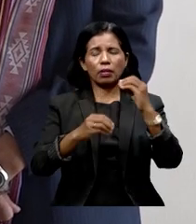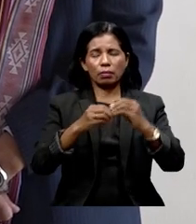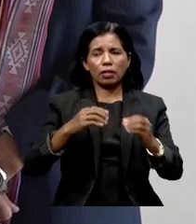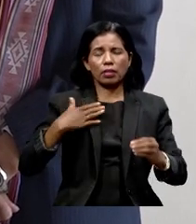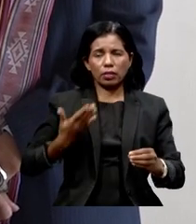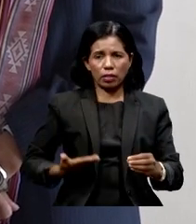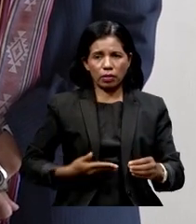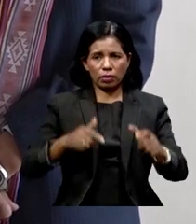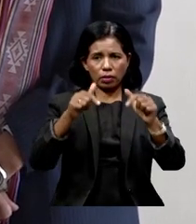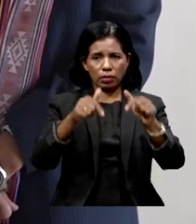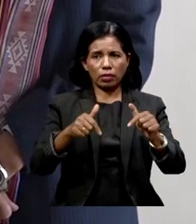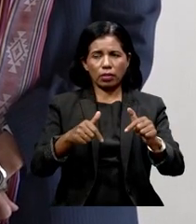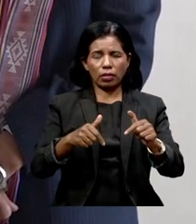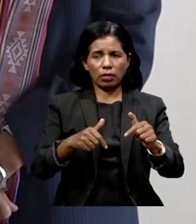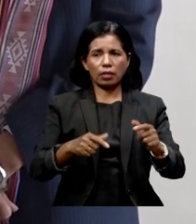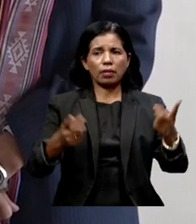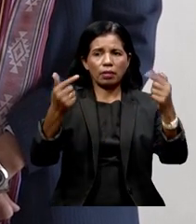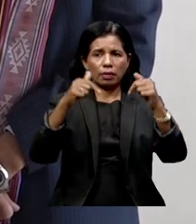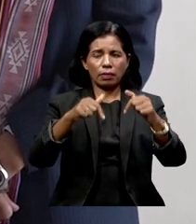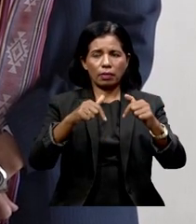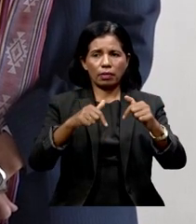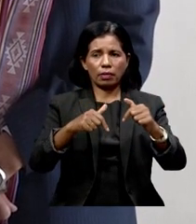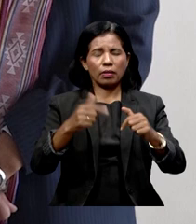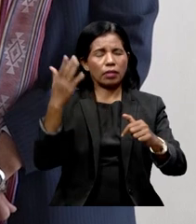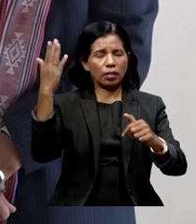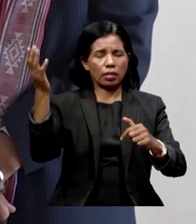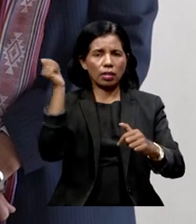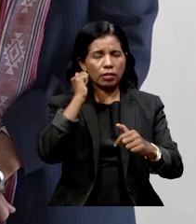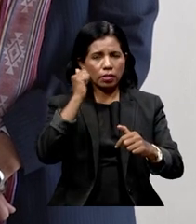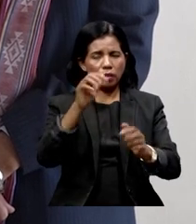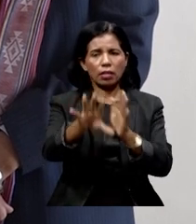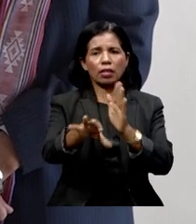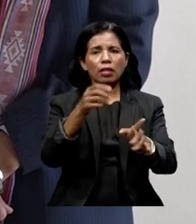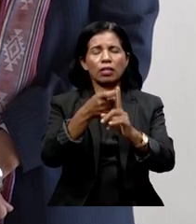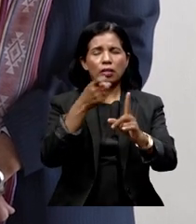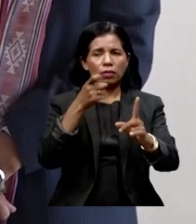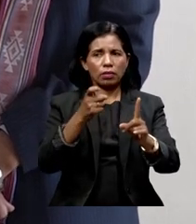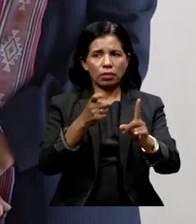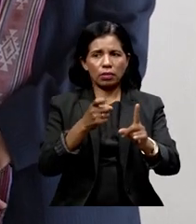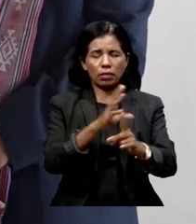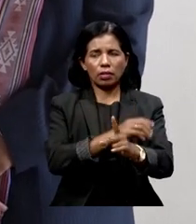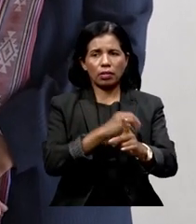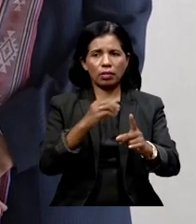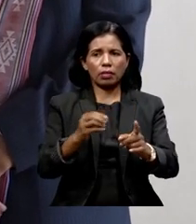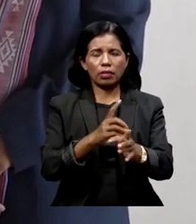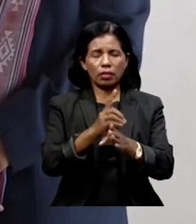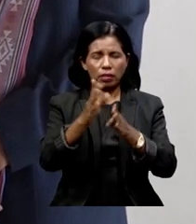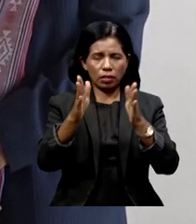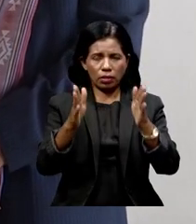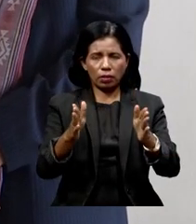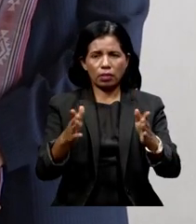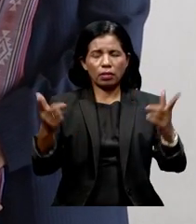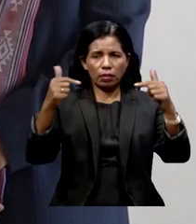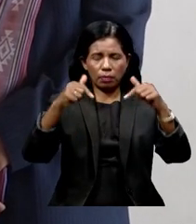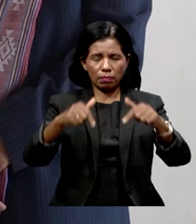iha foi iha india na bahana sa nomia sao mba iha regional director na bema knimai honi